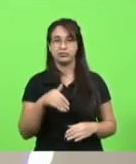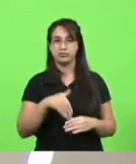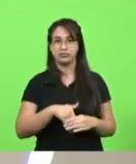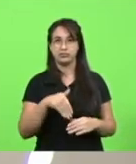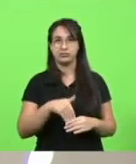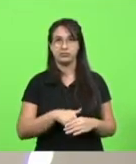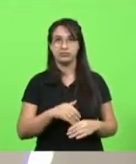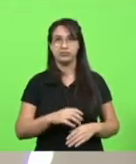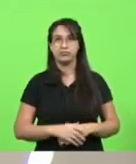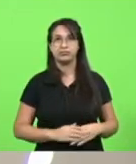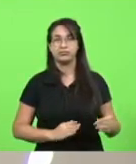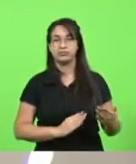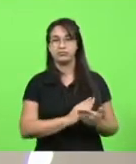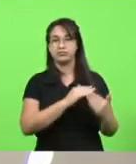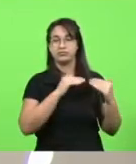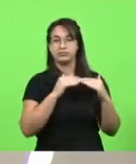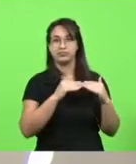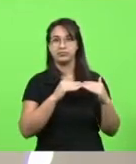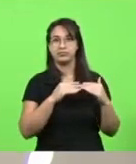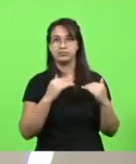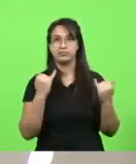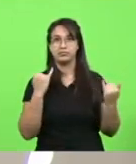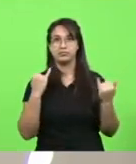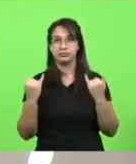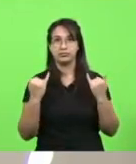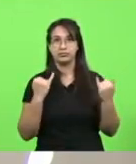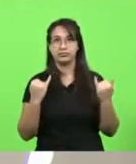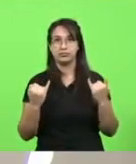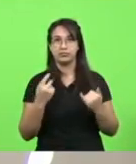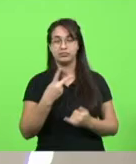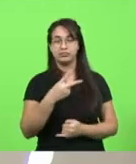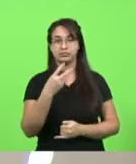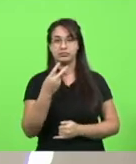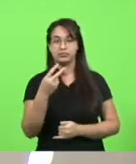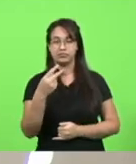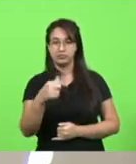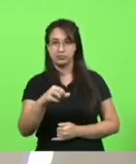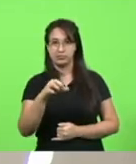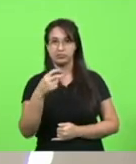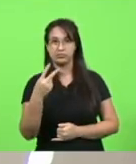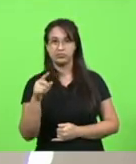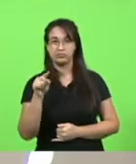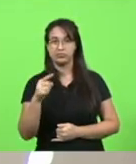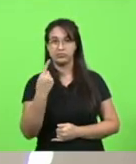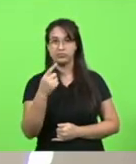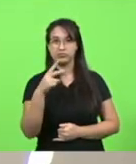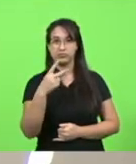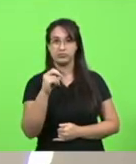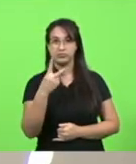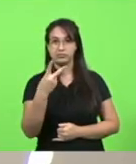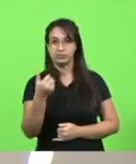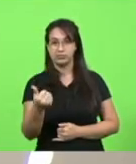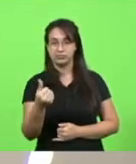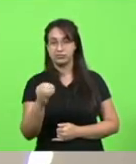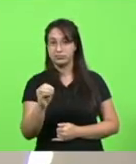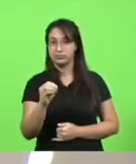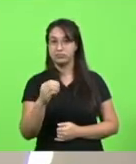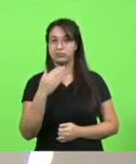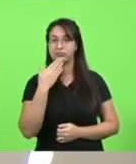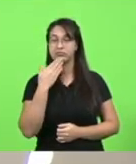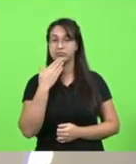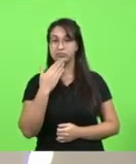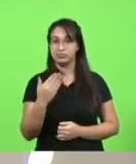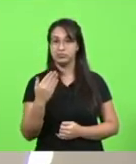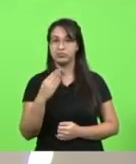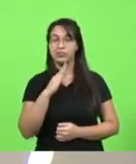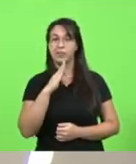encontra. Aprovado por unanimidade. Pedido de informação 292.1 2021, autor deputado Bruno Souza, solicitando ao